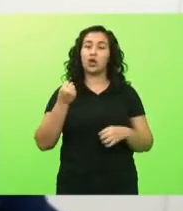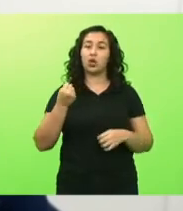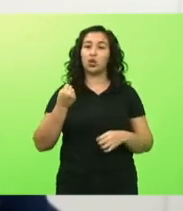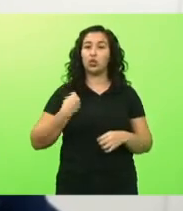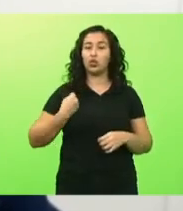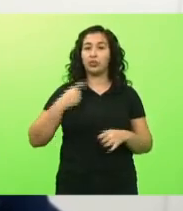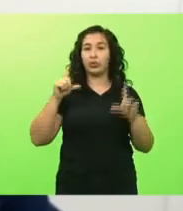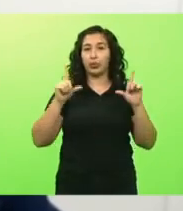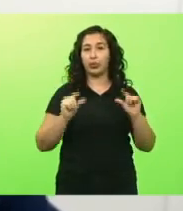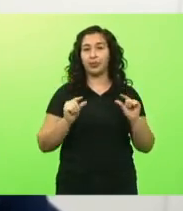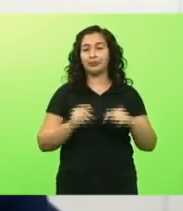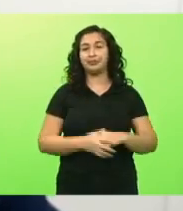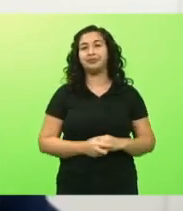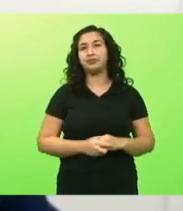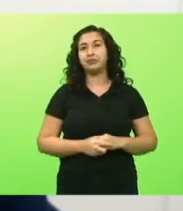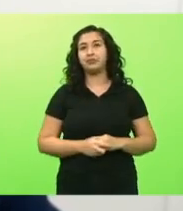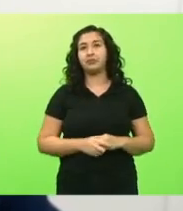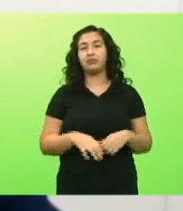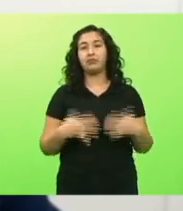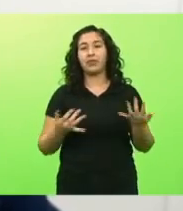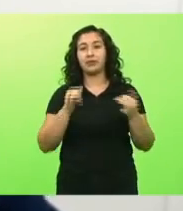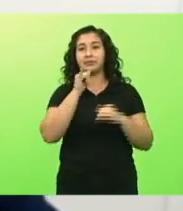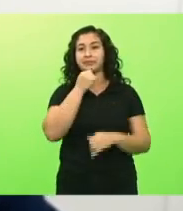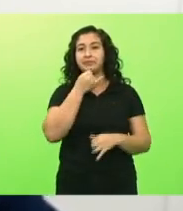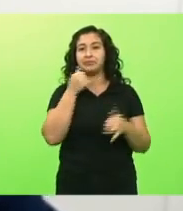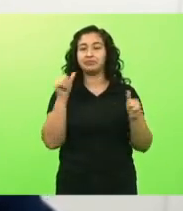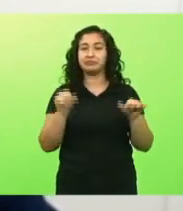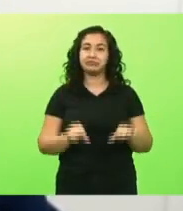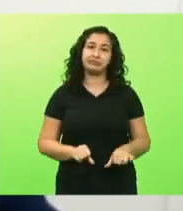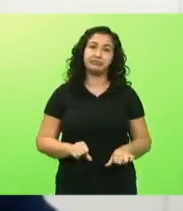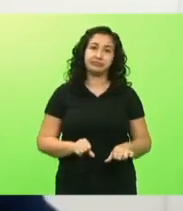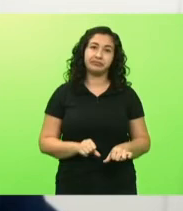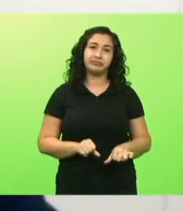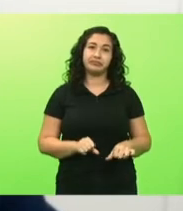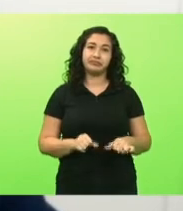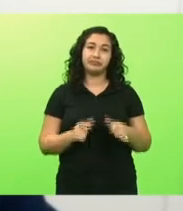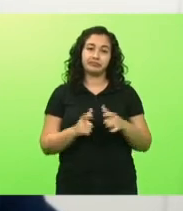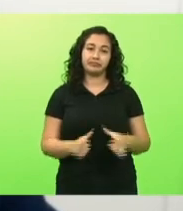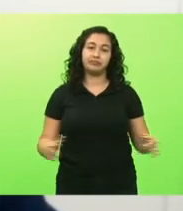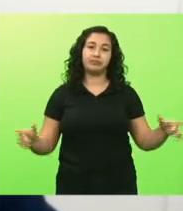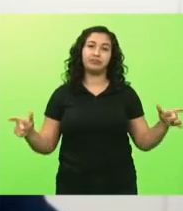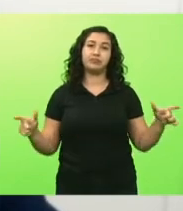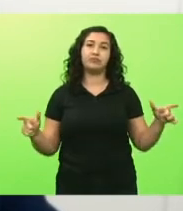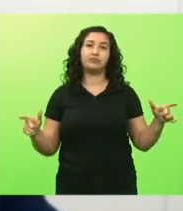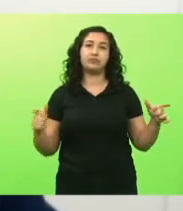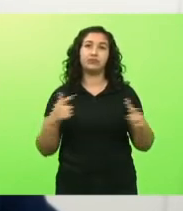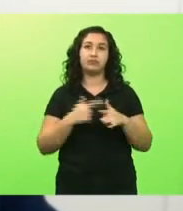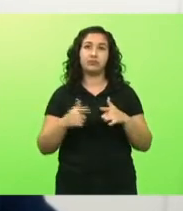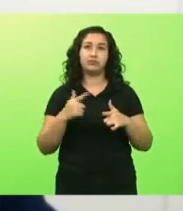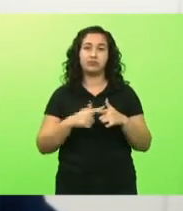menor. Então, infelizmente, uma grande calamidade que enfrentamos...